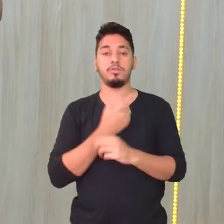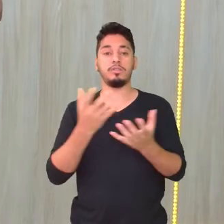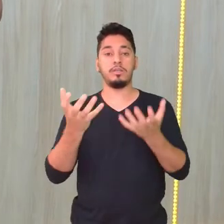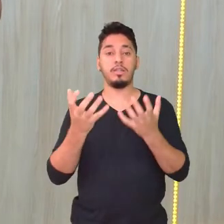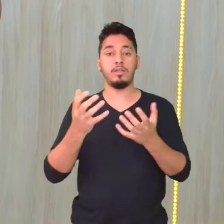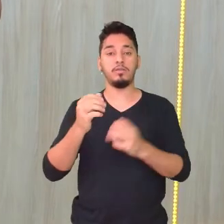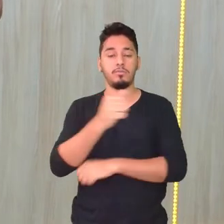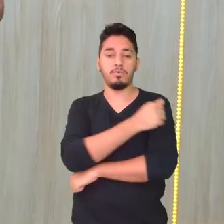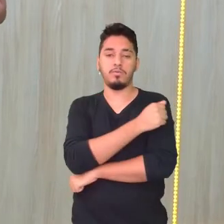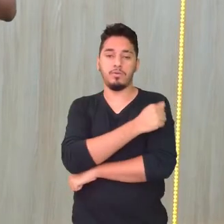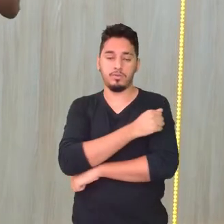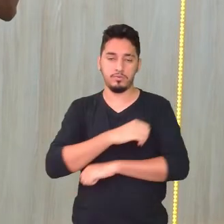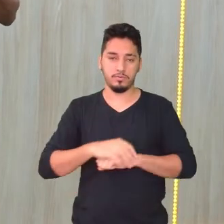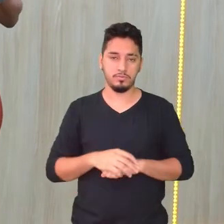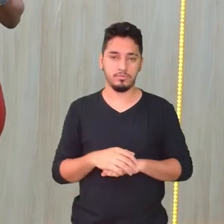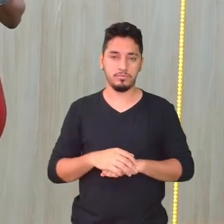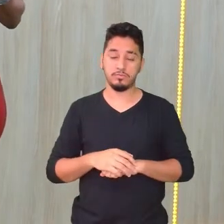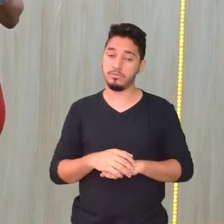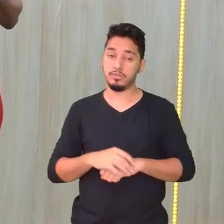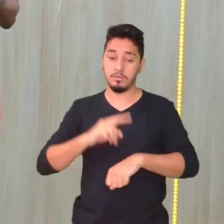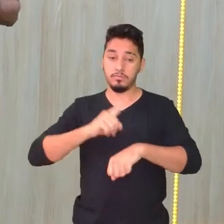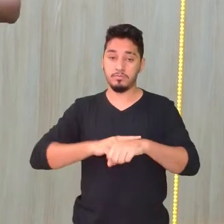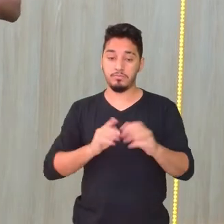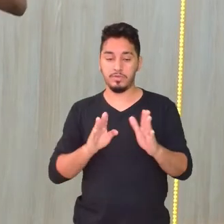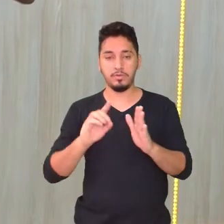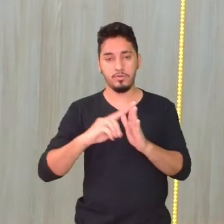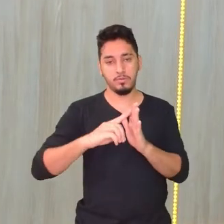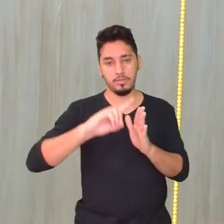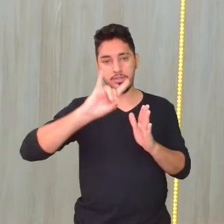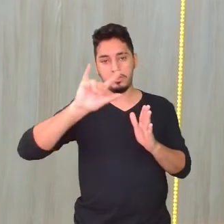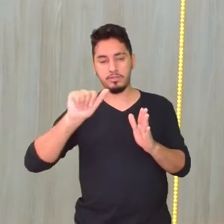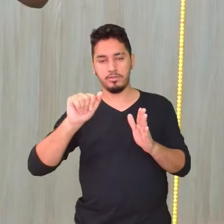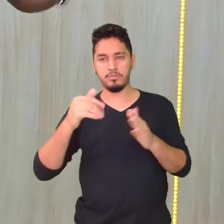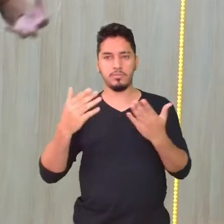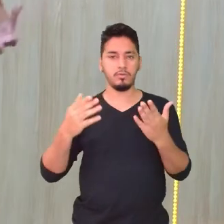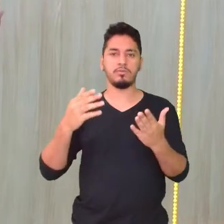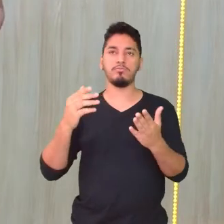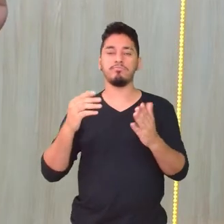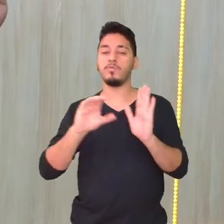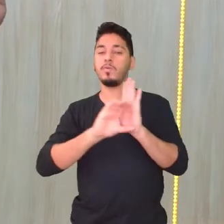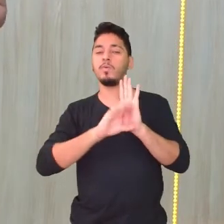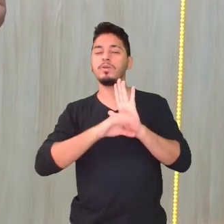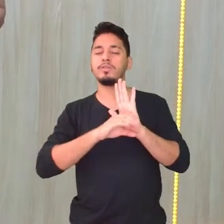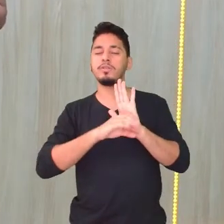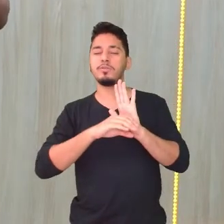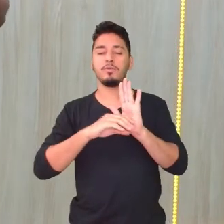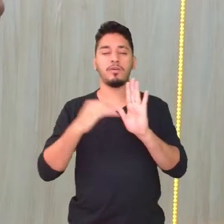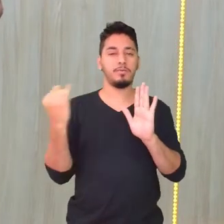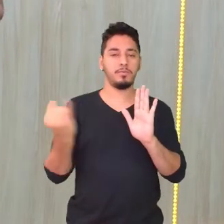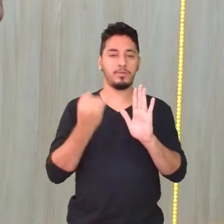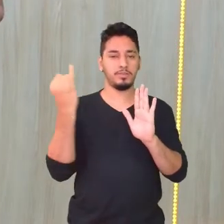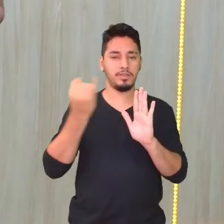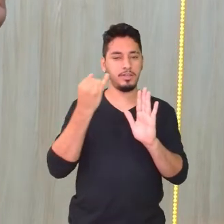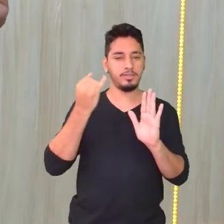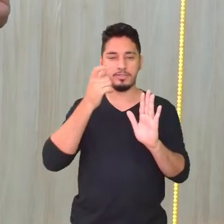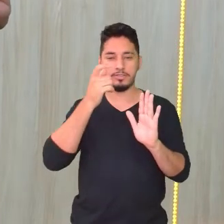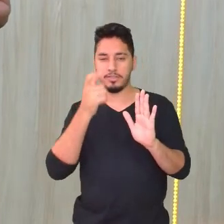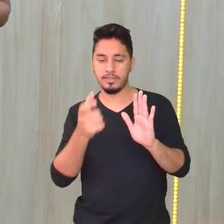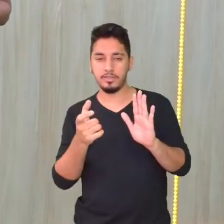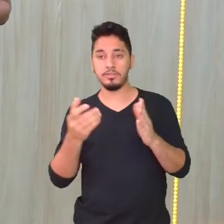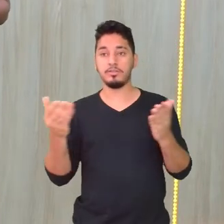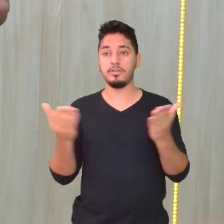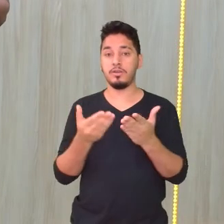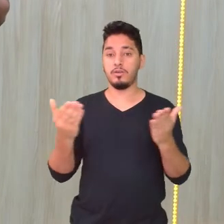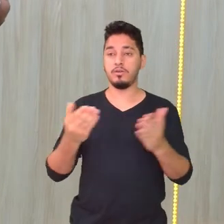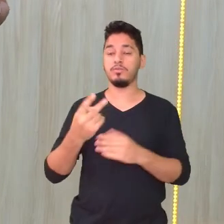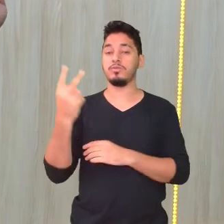para esse estudante. Então, nesse nosso primeiro dia, a gente meio que conceituou, né, a importância desses interesses e agora